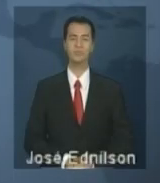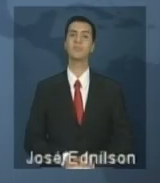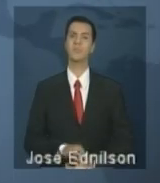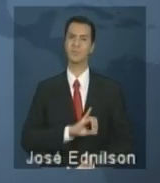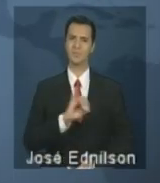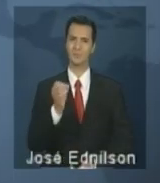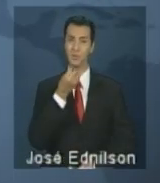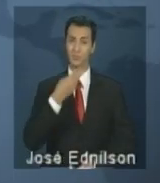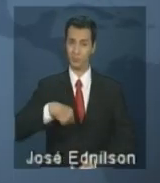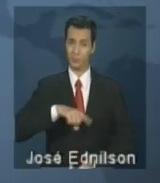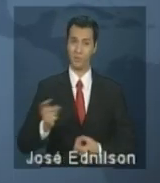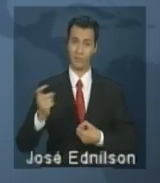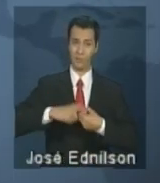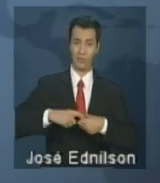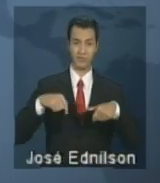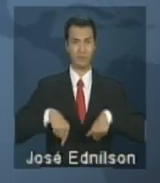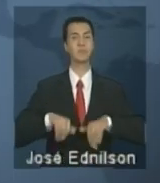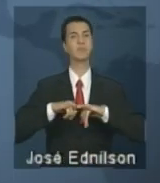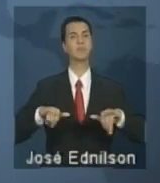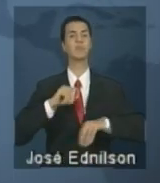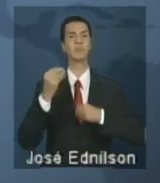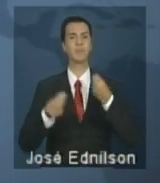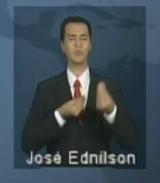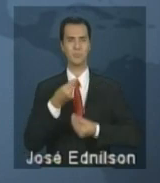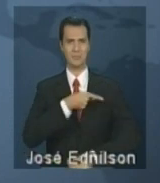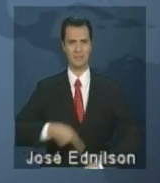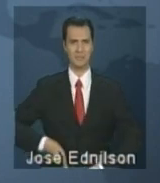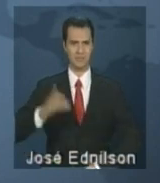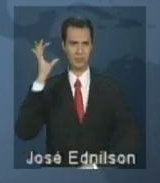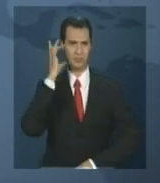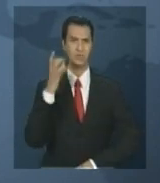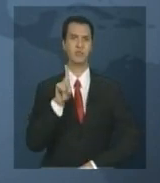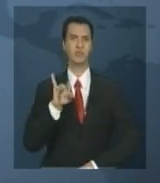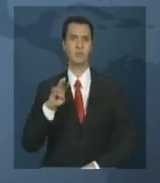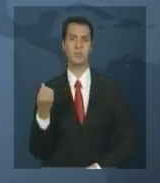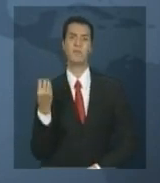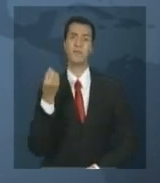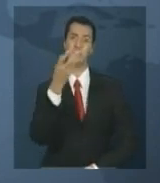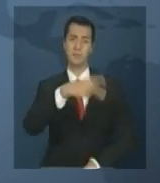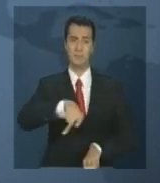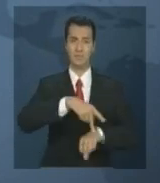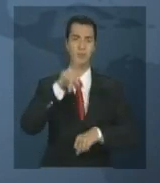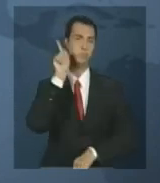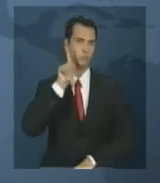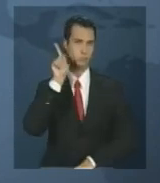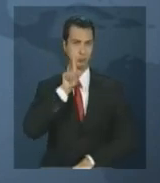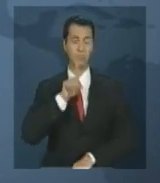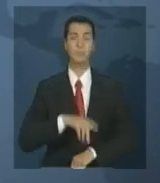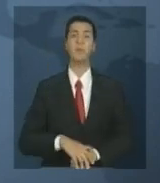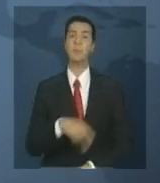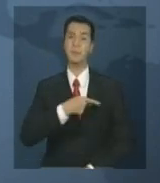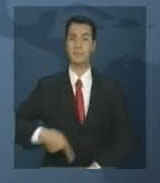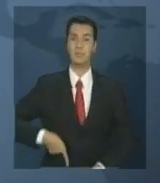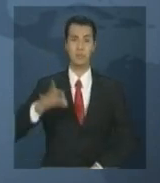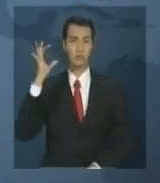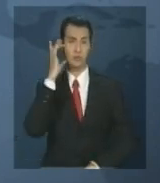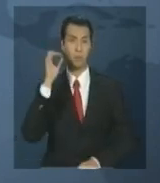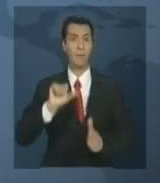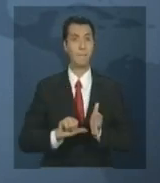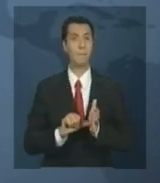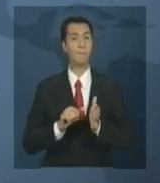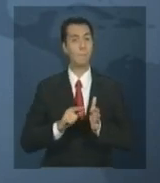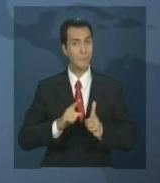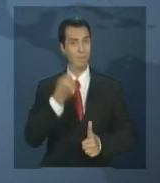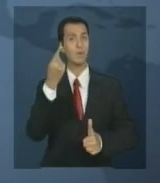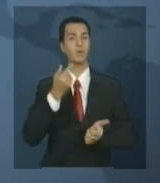Olá, voltamos a falar sobre a visita da presidenta Dilma Rousseff aos Estados Unidos. O primeiro compromisso oficial da presidenta Dilma Rousseff hoje foi um